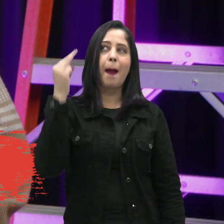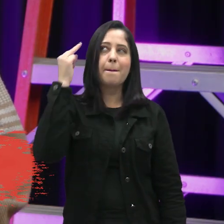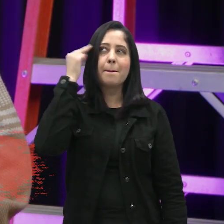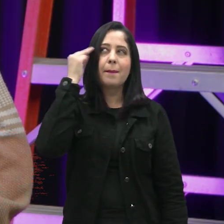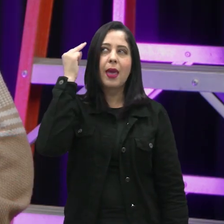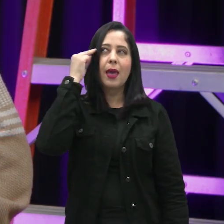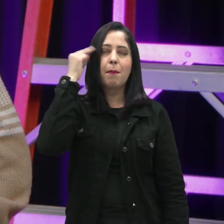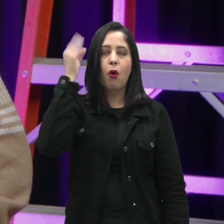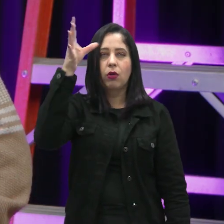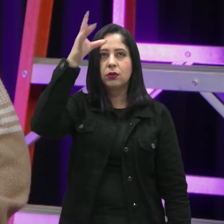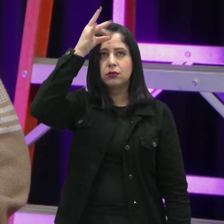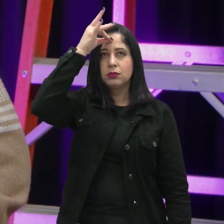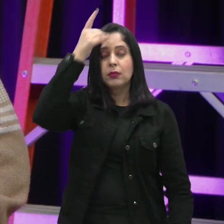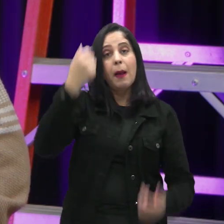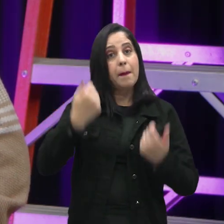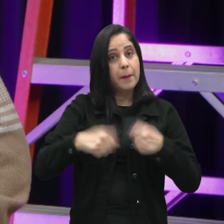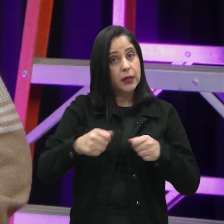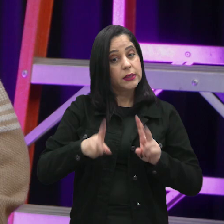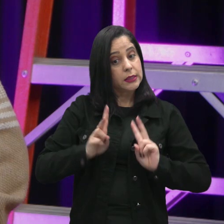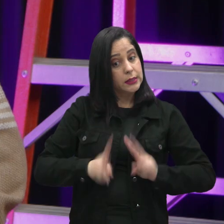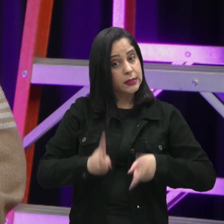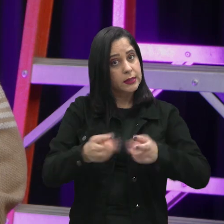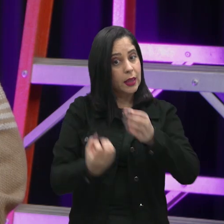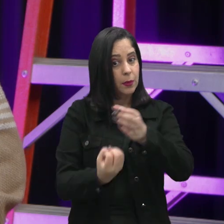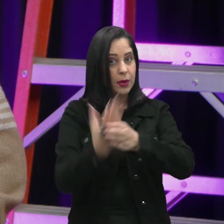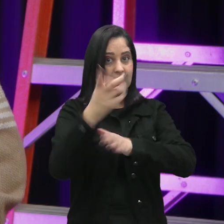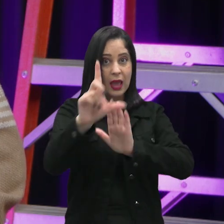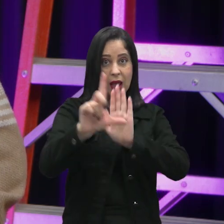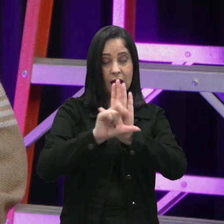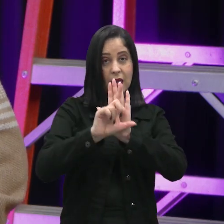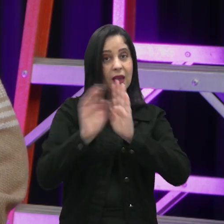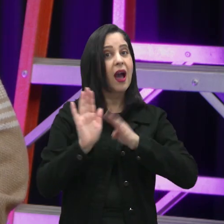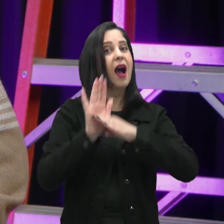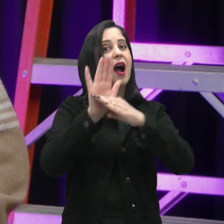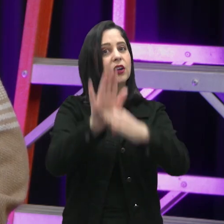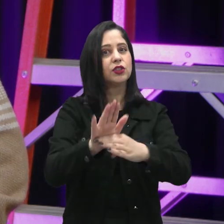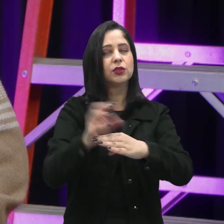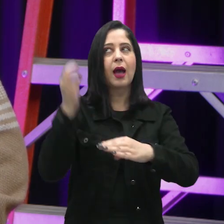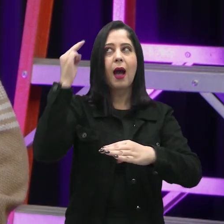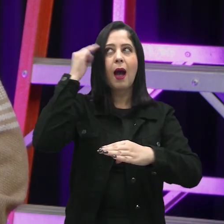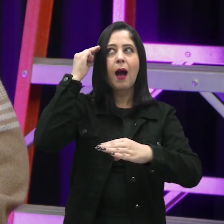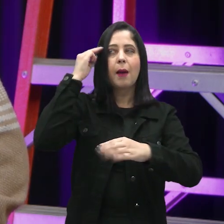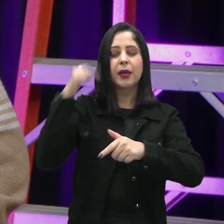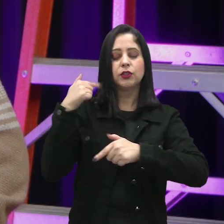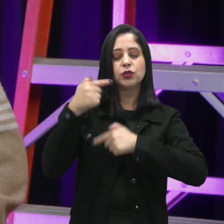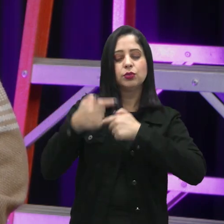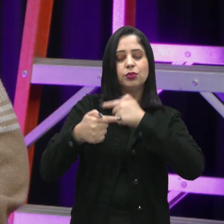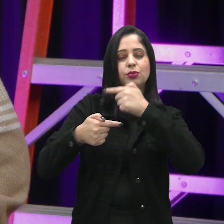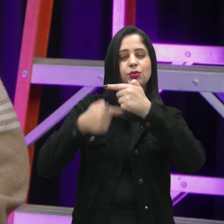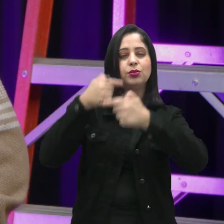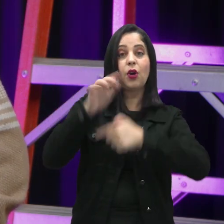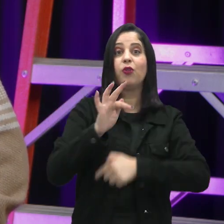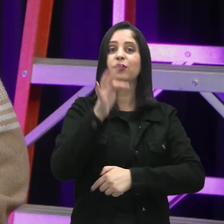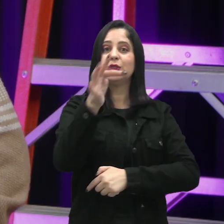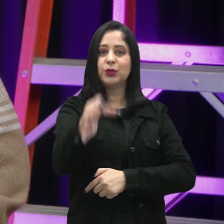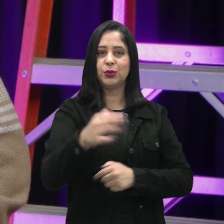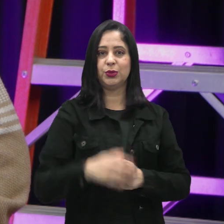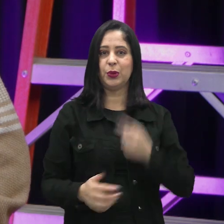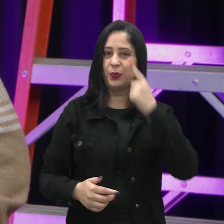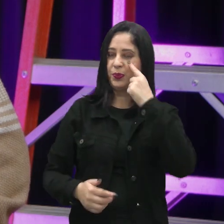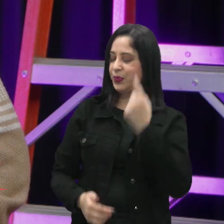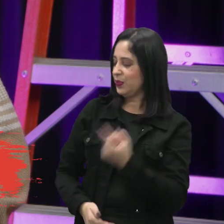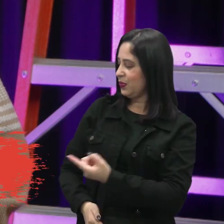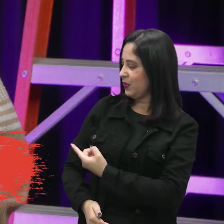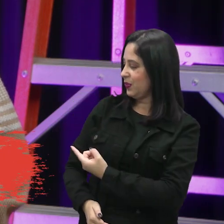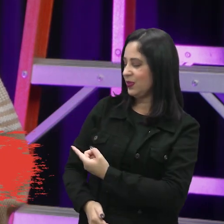gente, que precisa ser cuidado todos os dias, e leis como essa aí ajudam a garantir que ela permaneça para o futuro. Para você saber mais